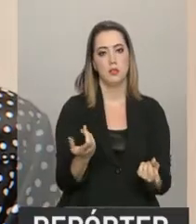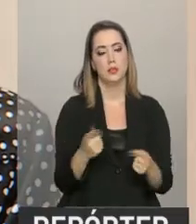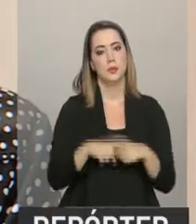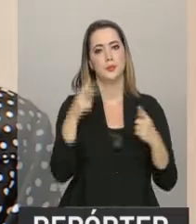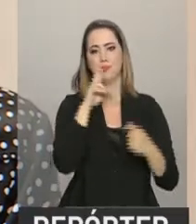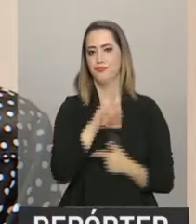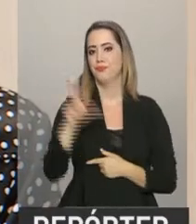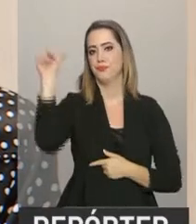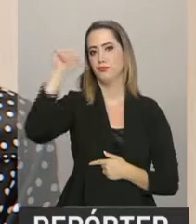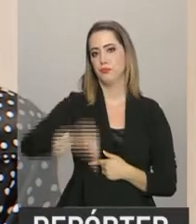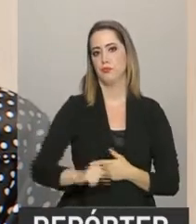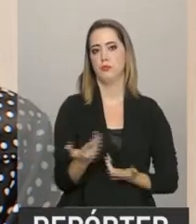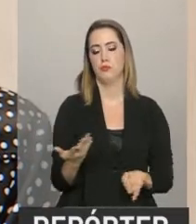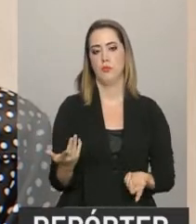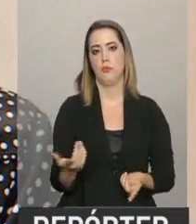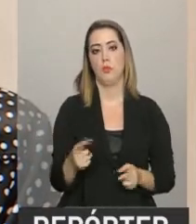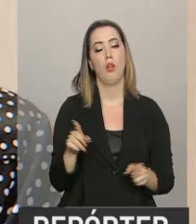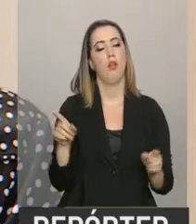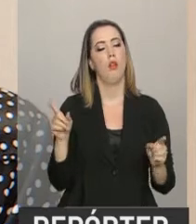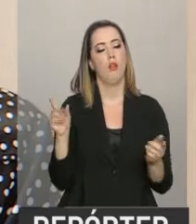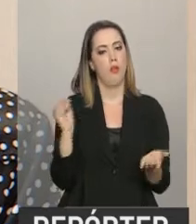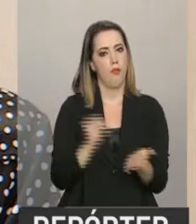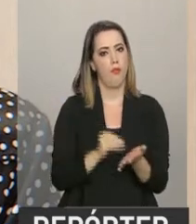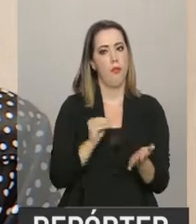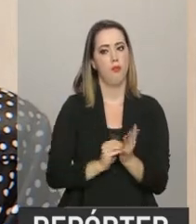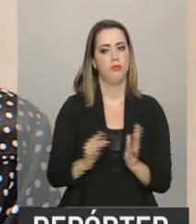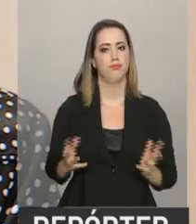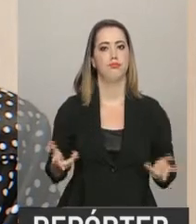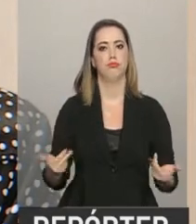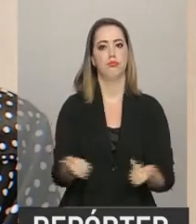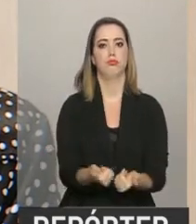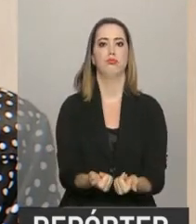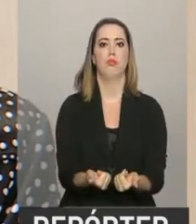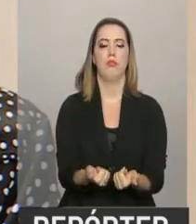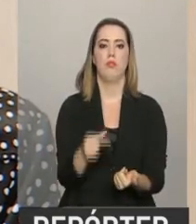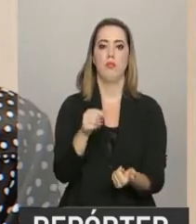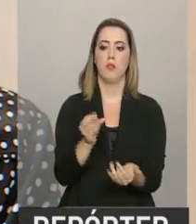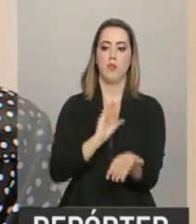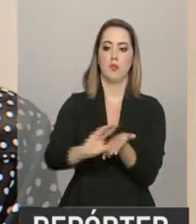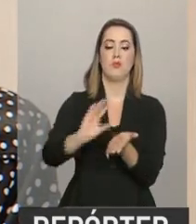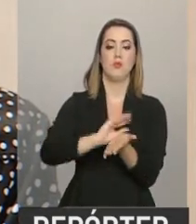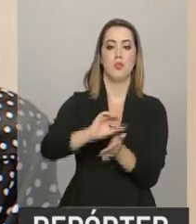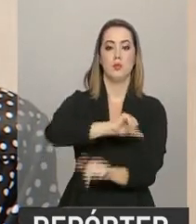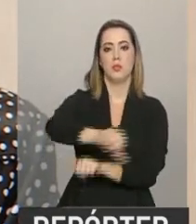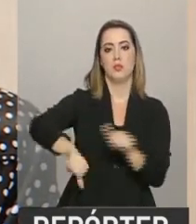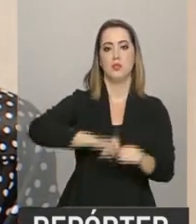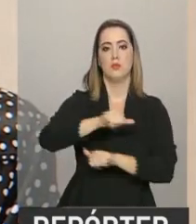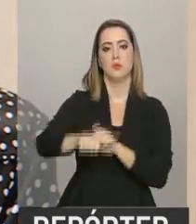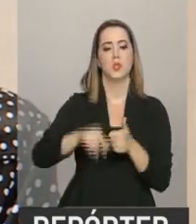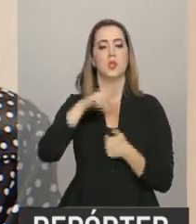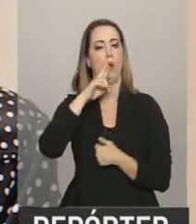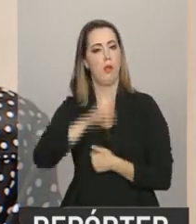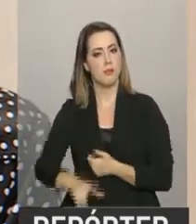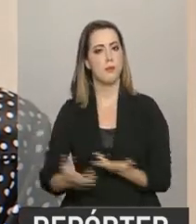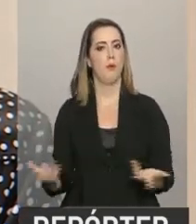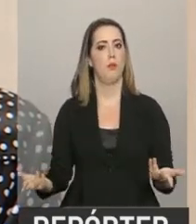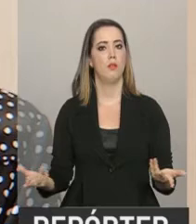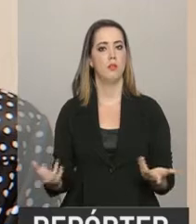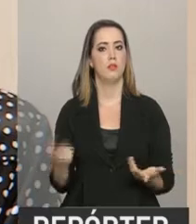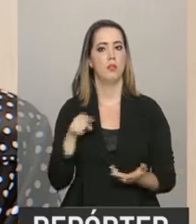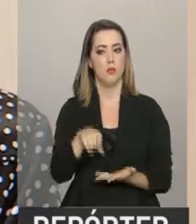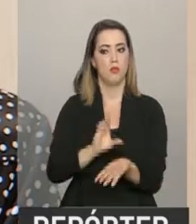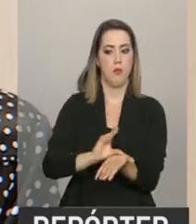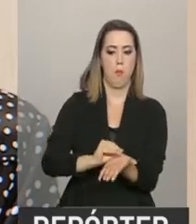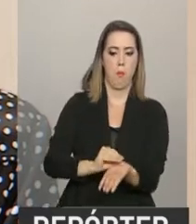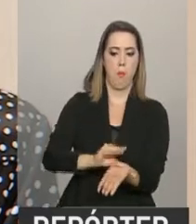não tem a eficácia do investimento transformando o investimento em desempenho e fazer-se aumentou